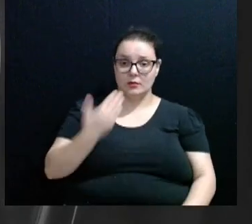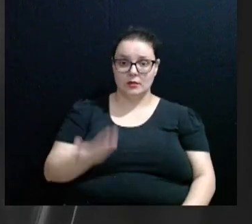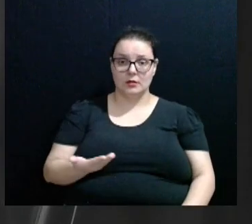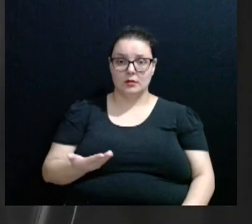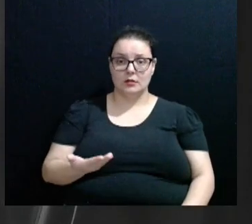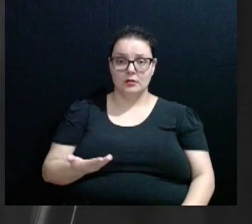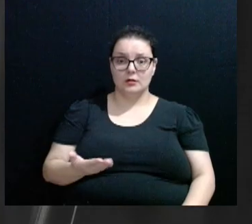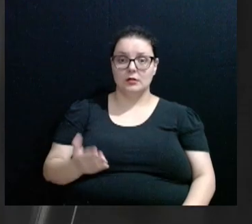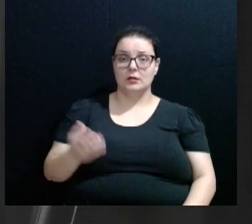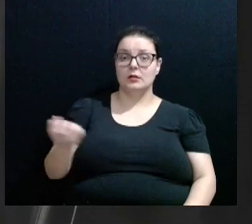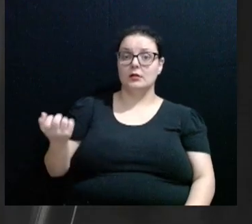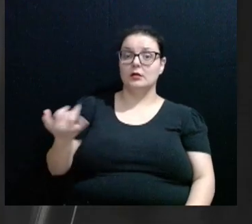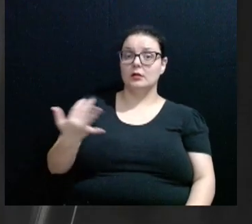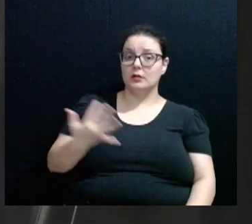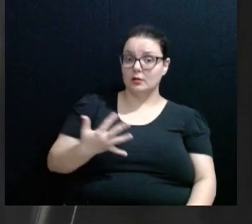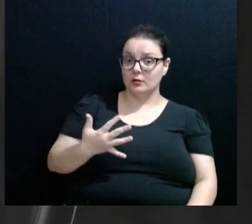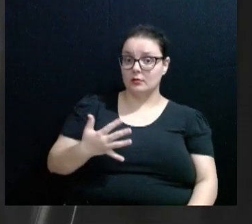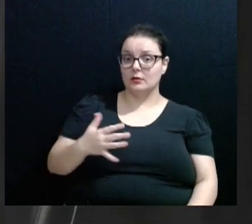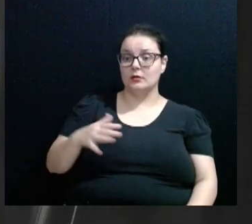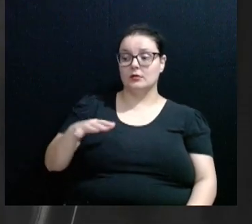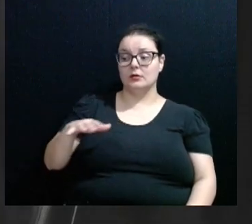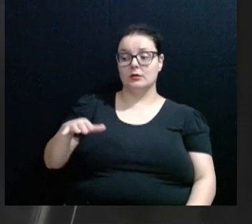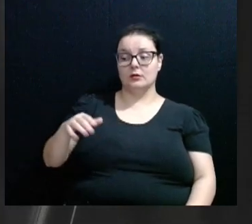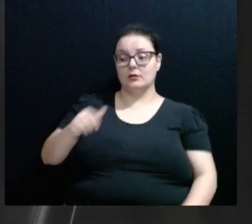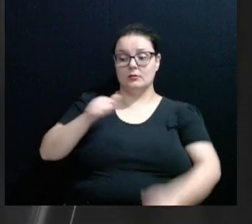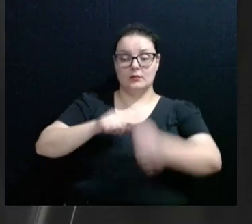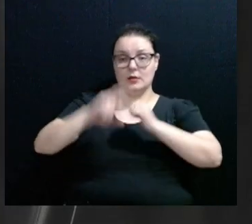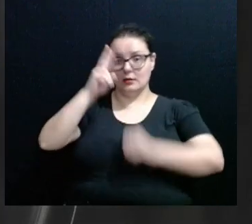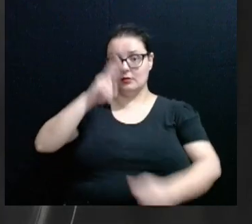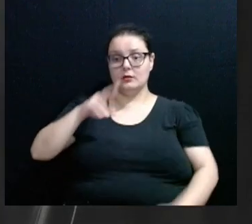E quantos que pegam o carro e